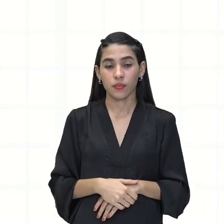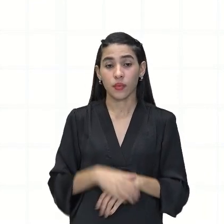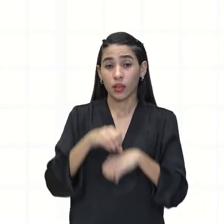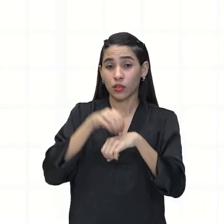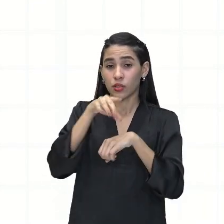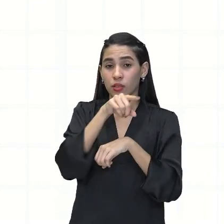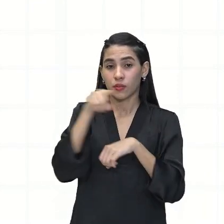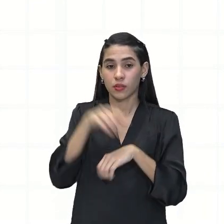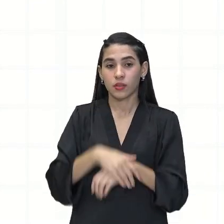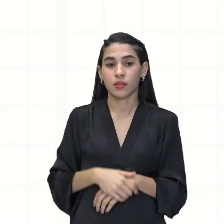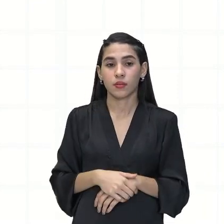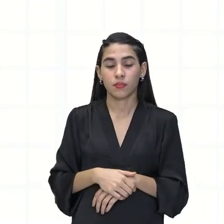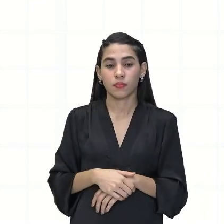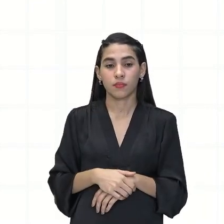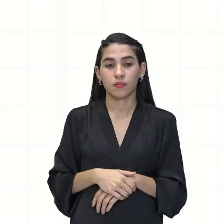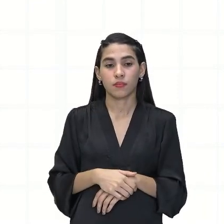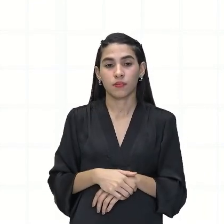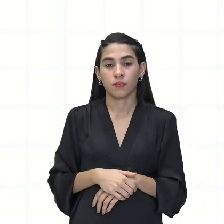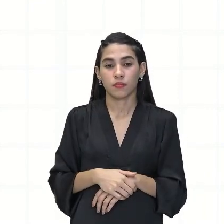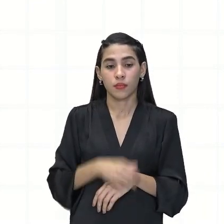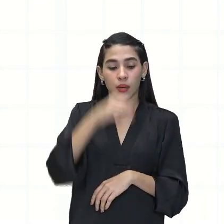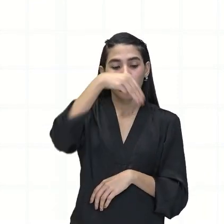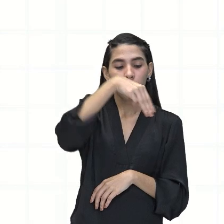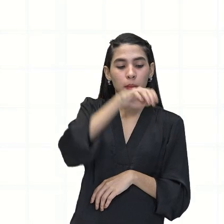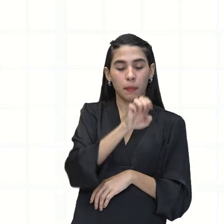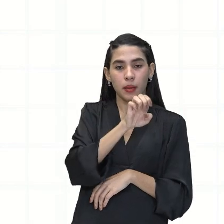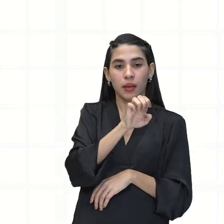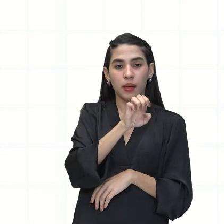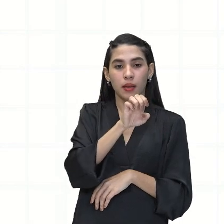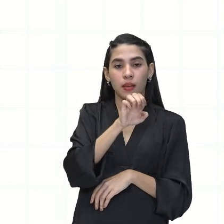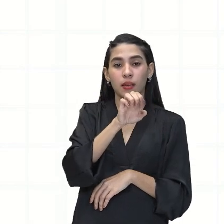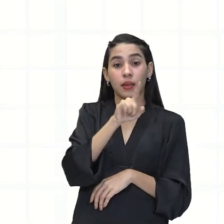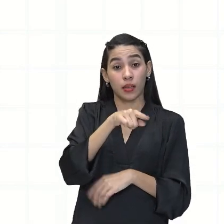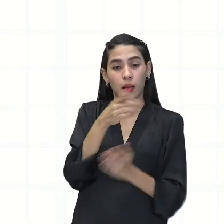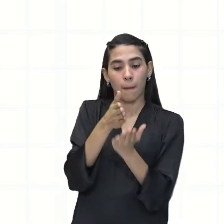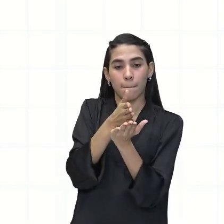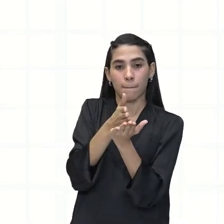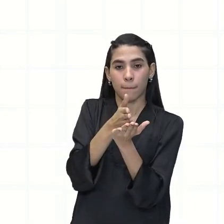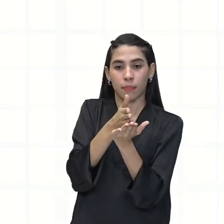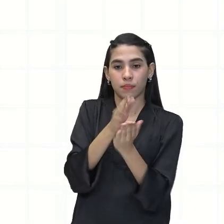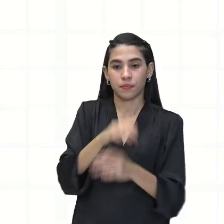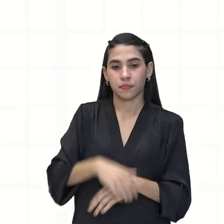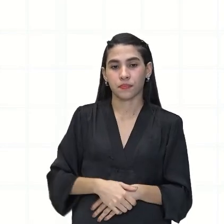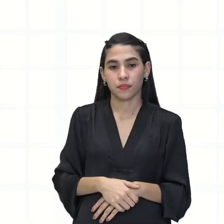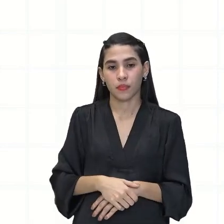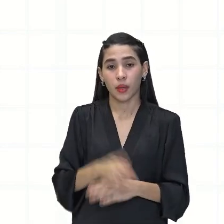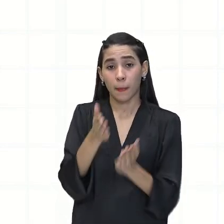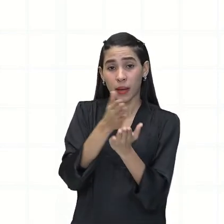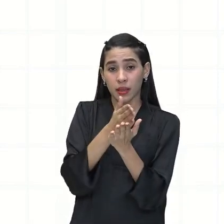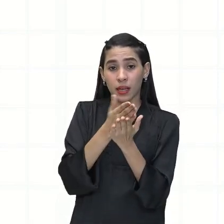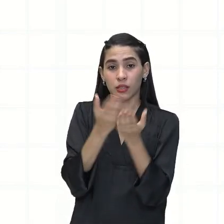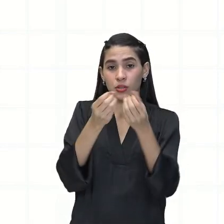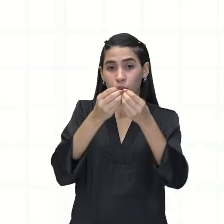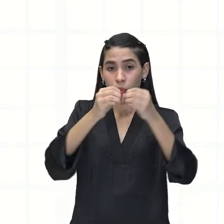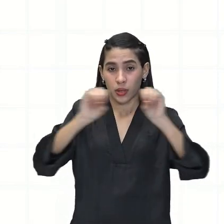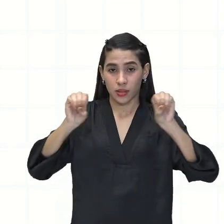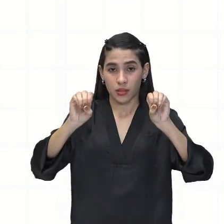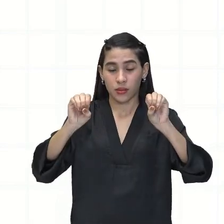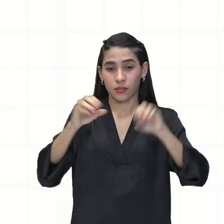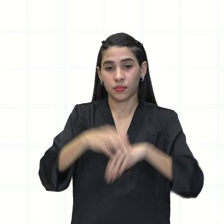aí de onde vai aparecer, tá bom? Mesóclise pode ser o meio, metade. Pronome oblíquo no